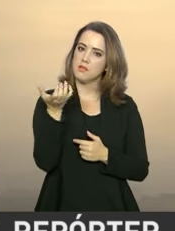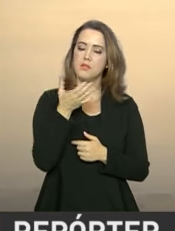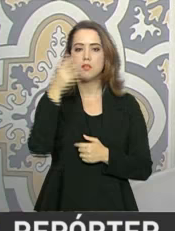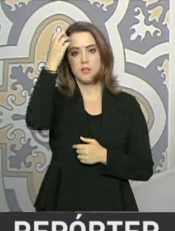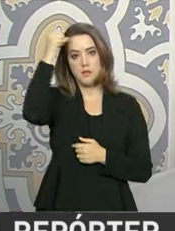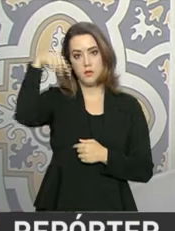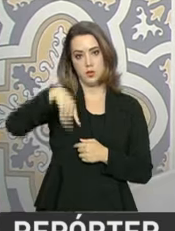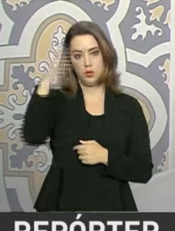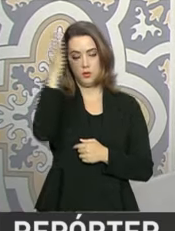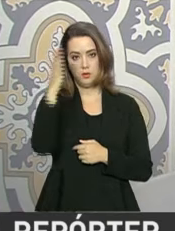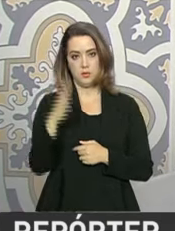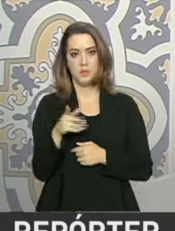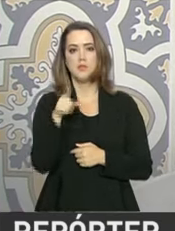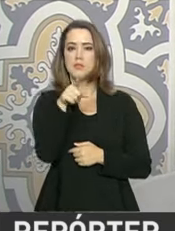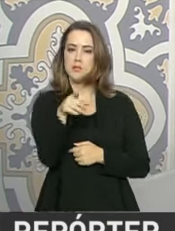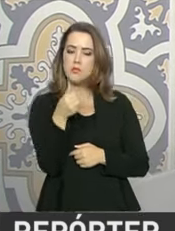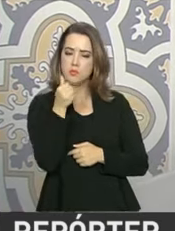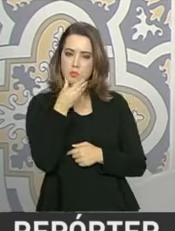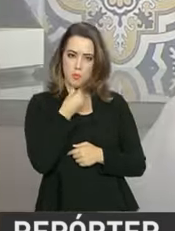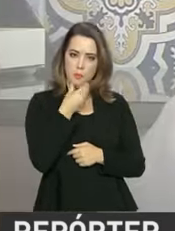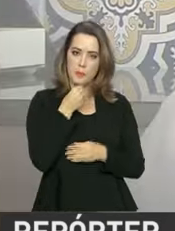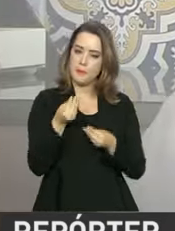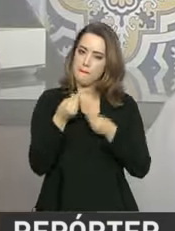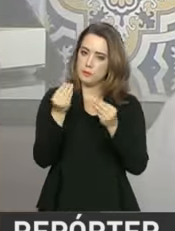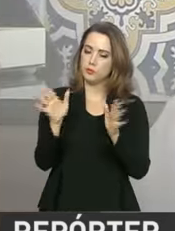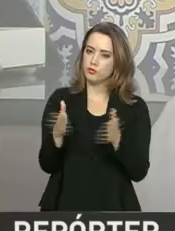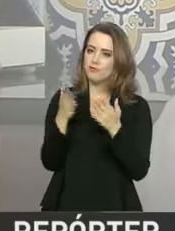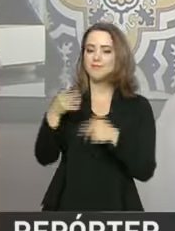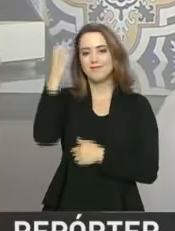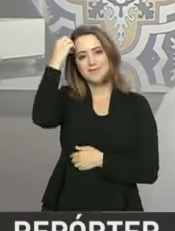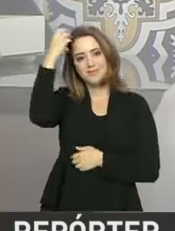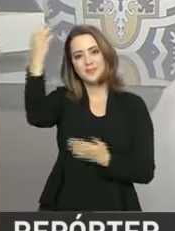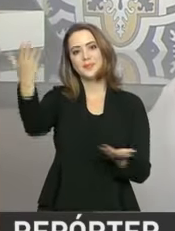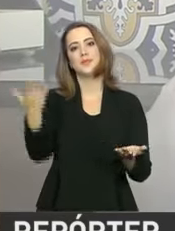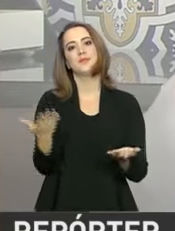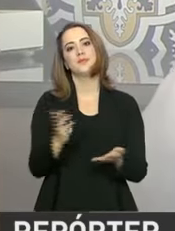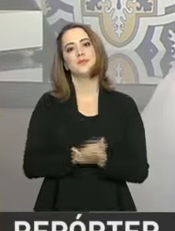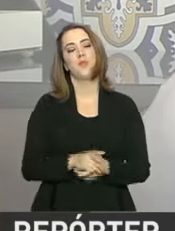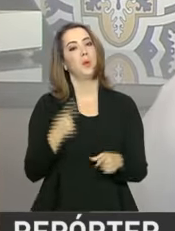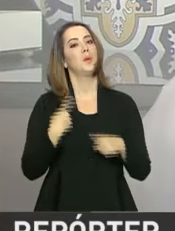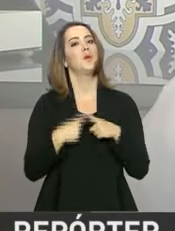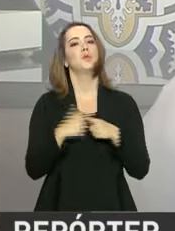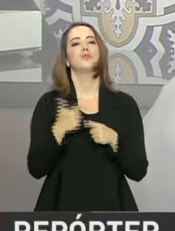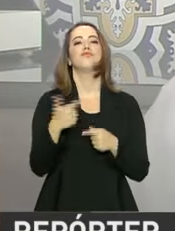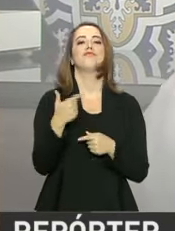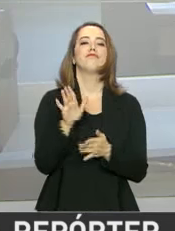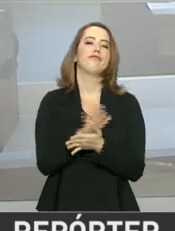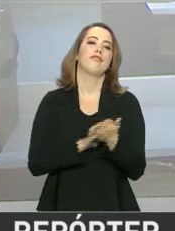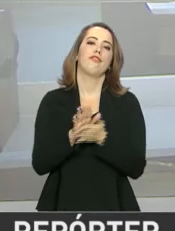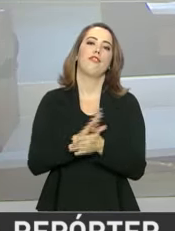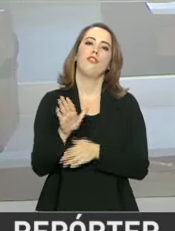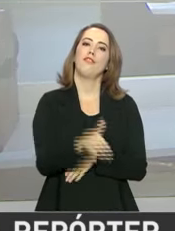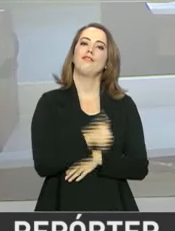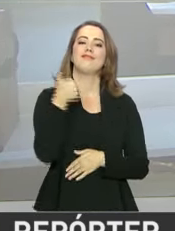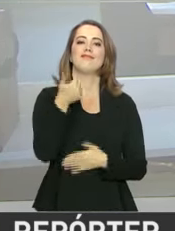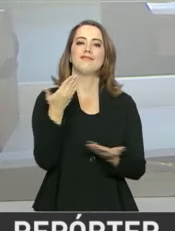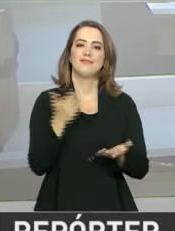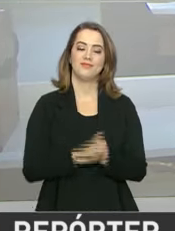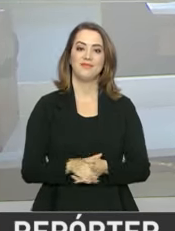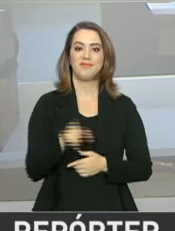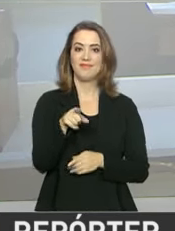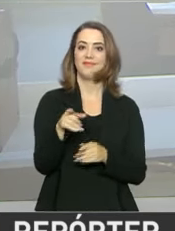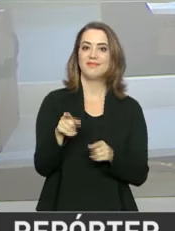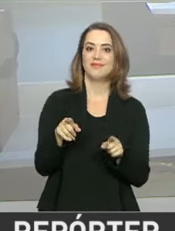pelo Brasil seu Newton deixa um incentivo viagem porque não tem coisa melhor isso aí seu